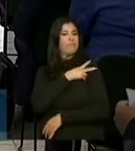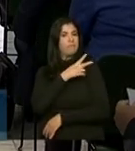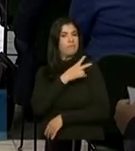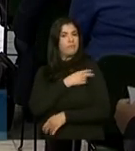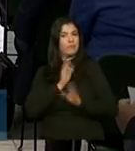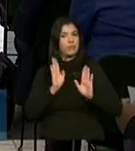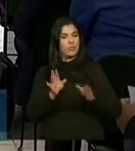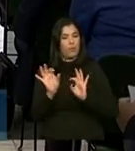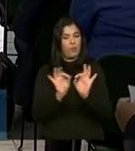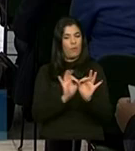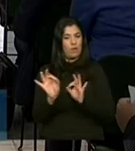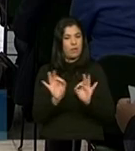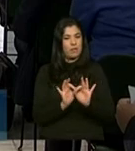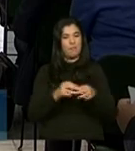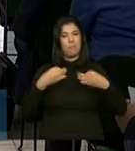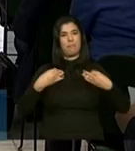para